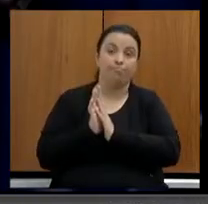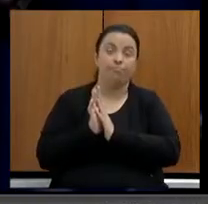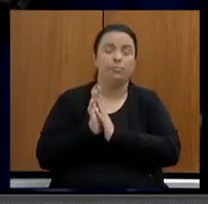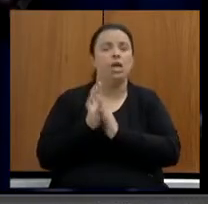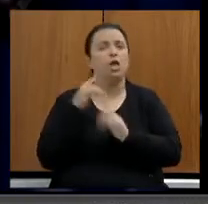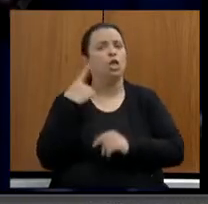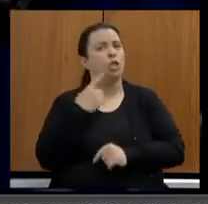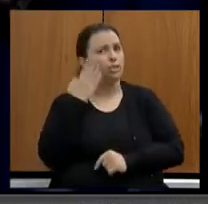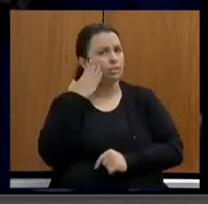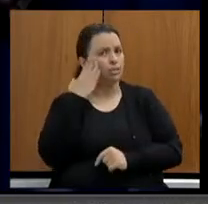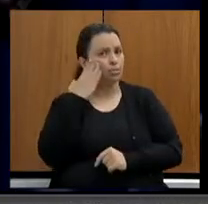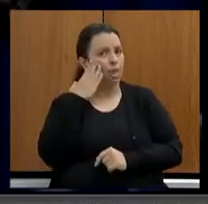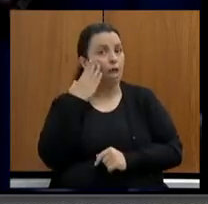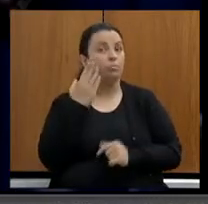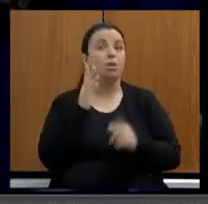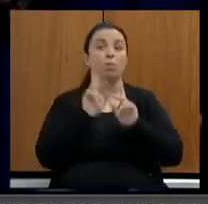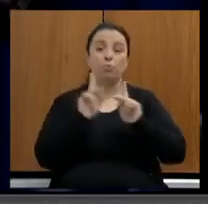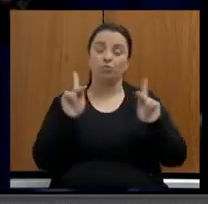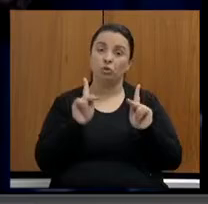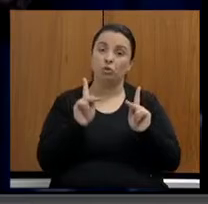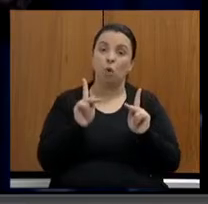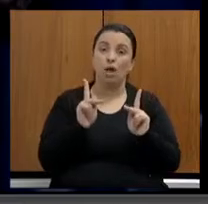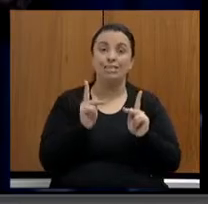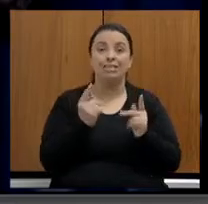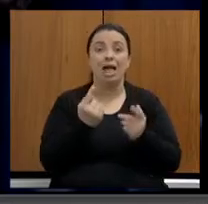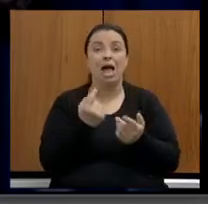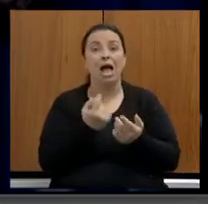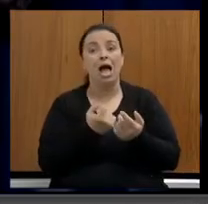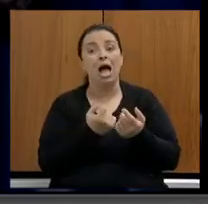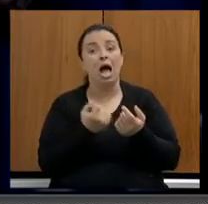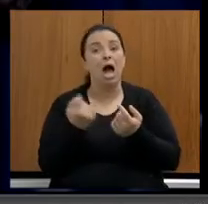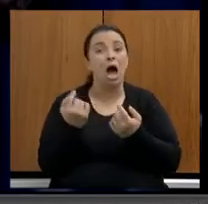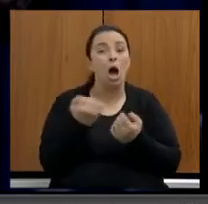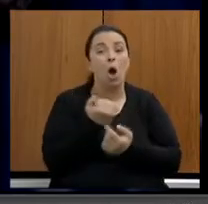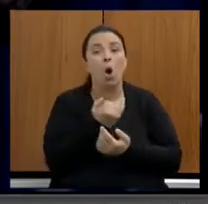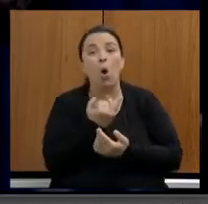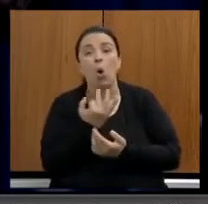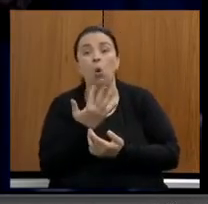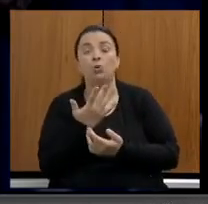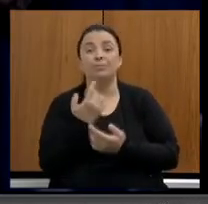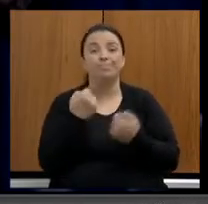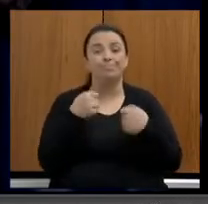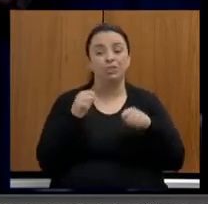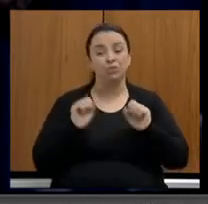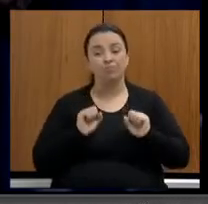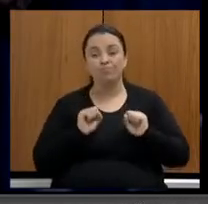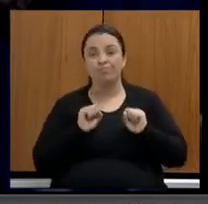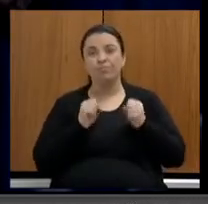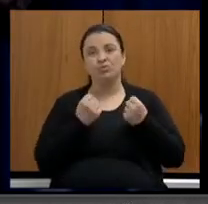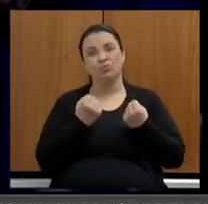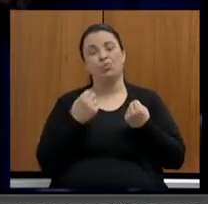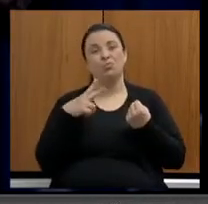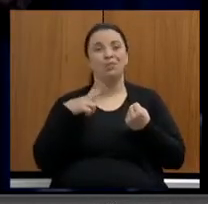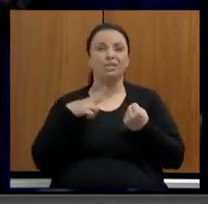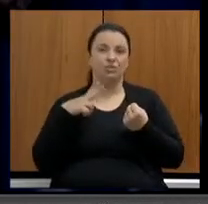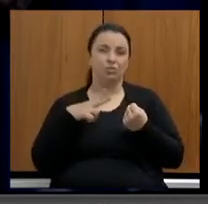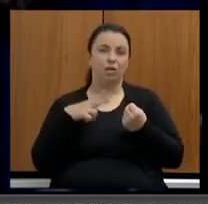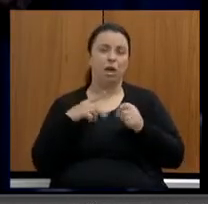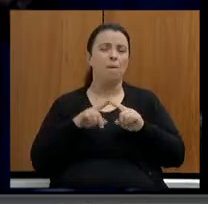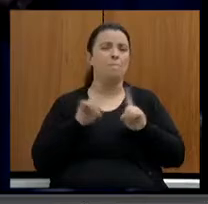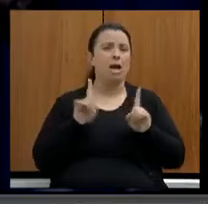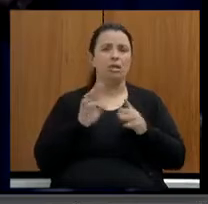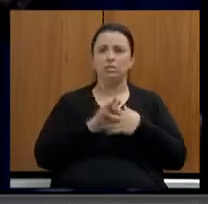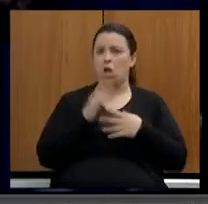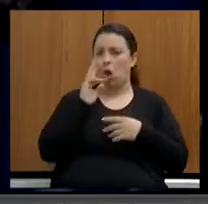sabemos que alguns professores tiveram de fazer um esforço é mais assim eu não vi nenhum